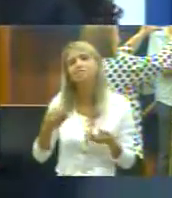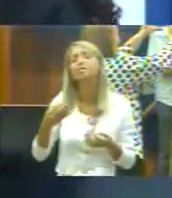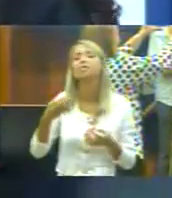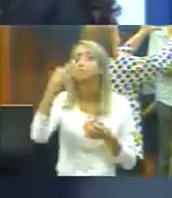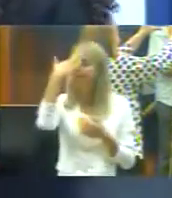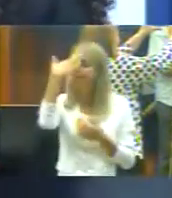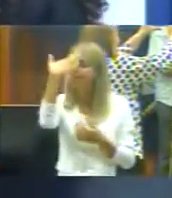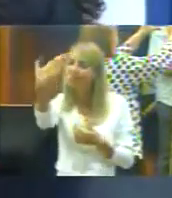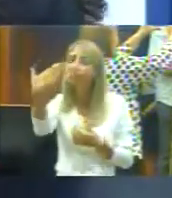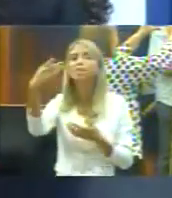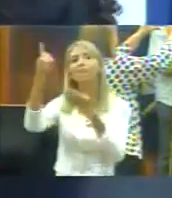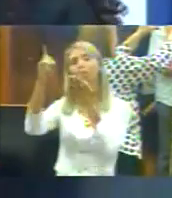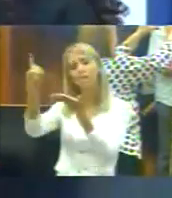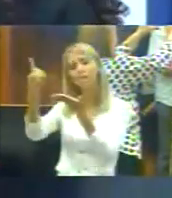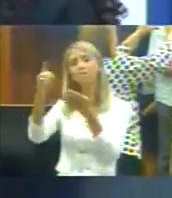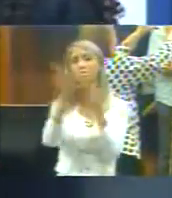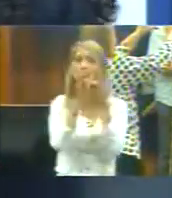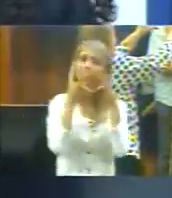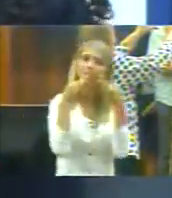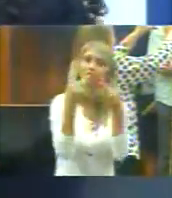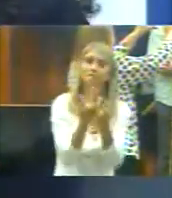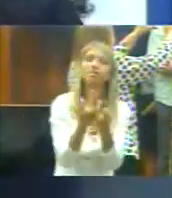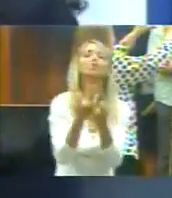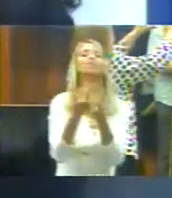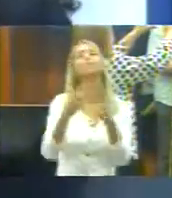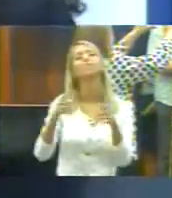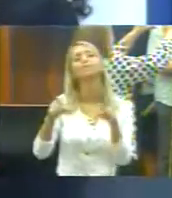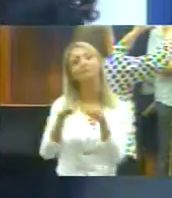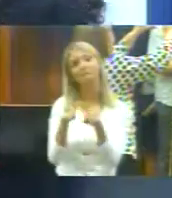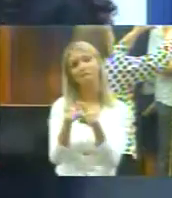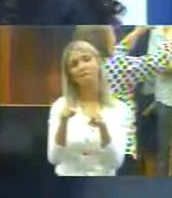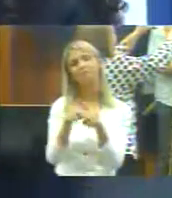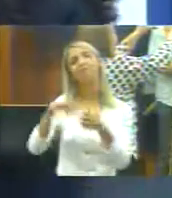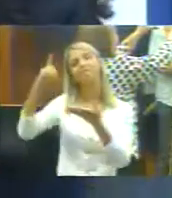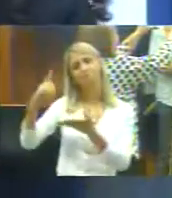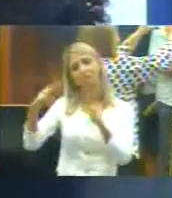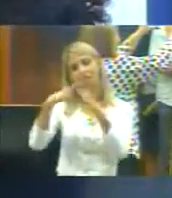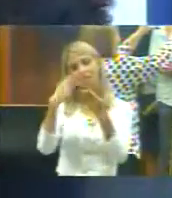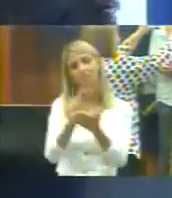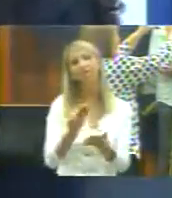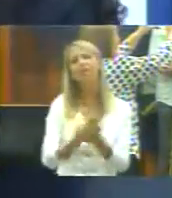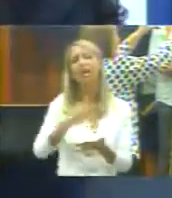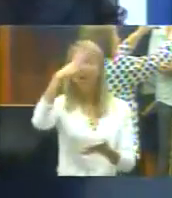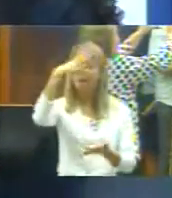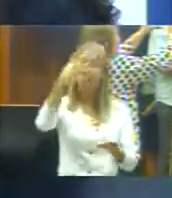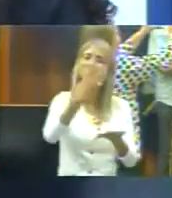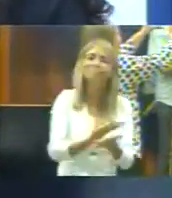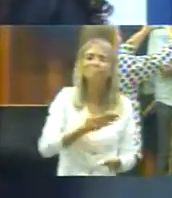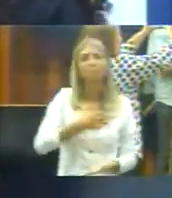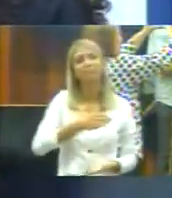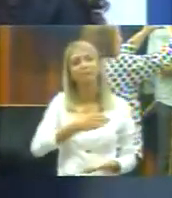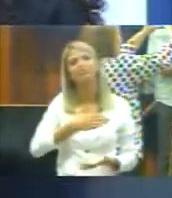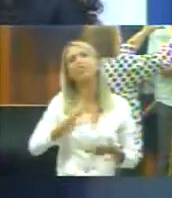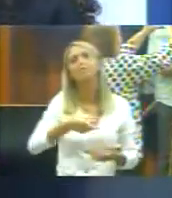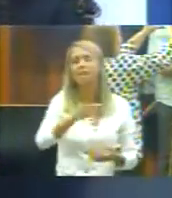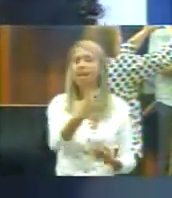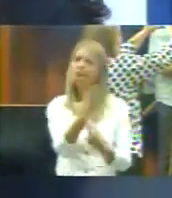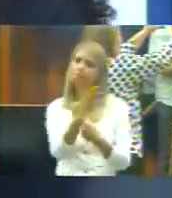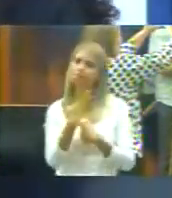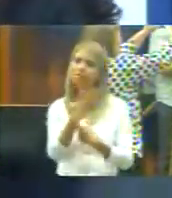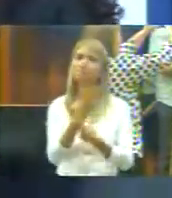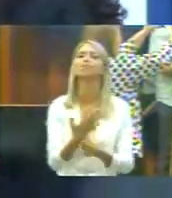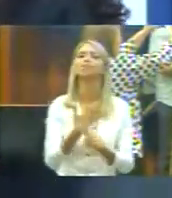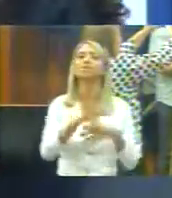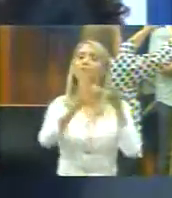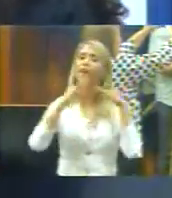Deus, pelos meus pais, a minha diretora, né, que todos estão vendo aqui, que acreditou em mim, me ajudou, os meus